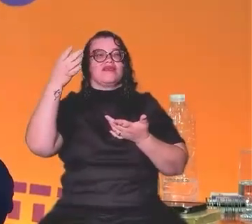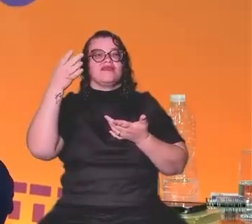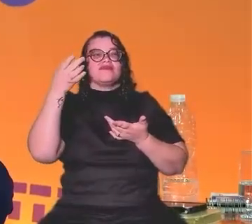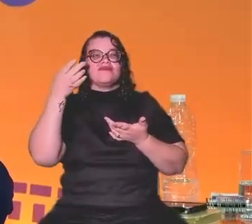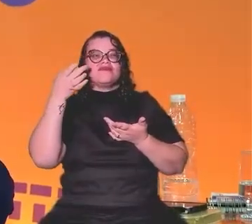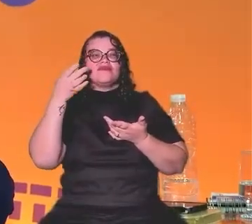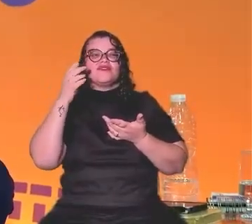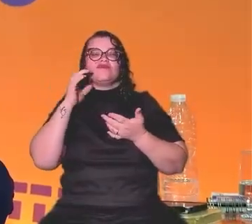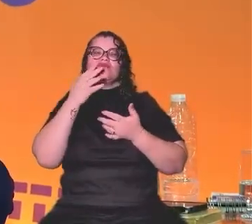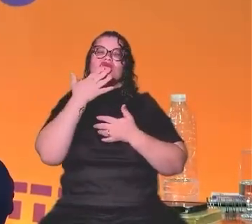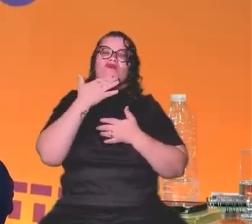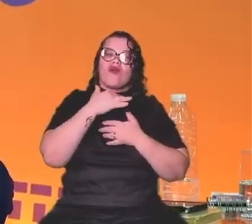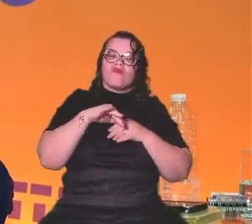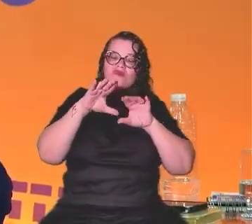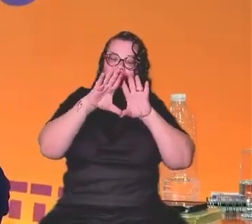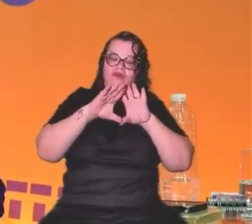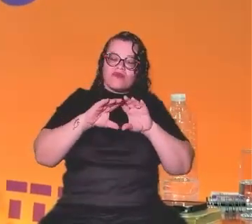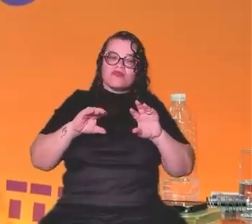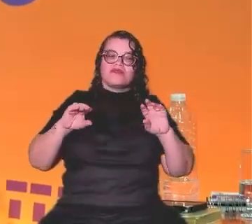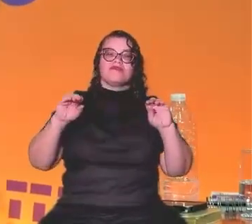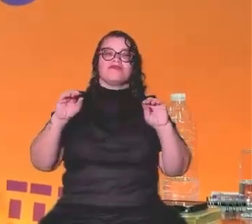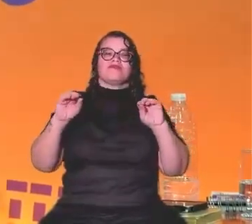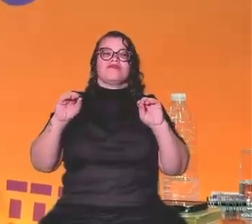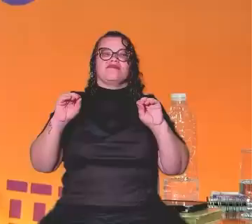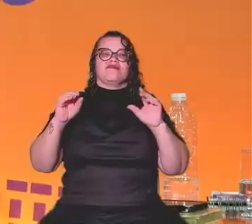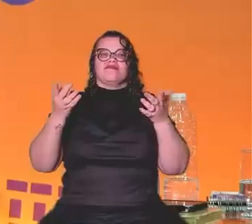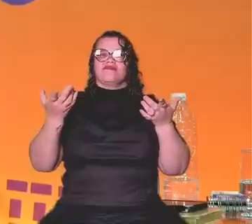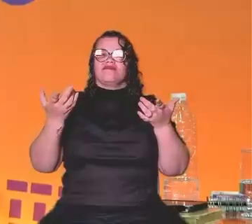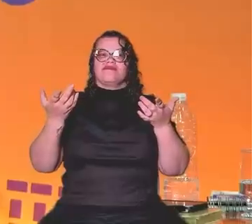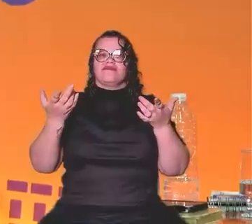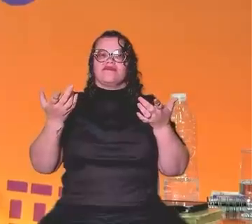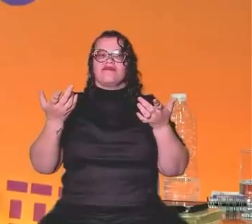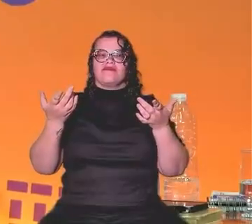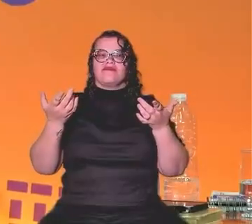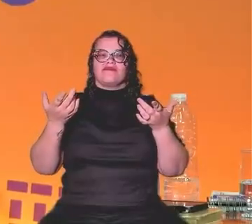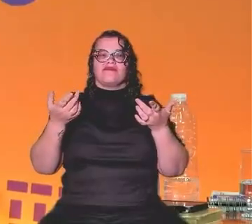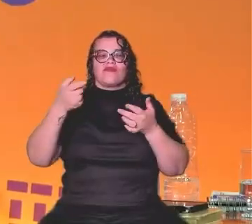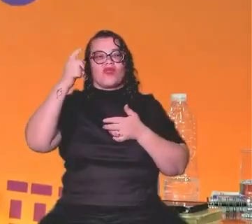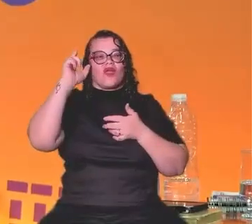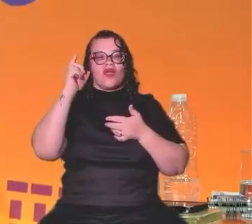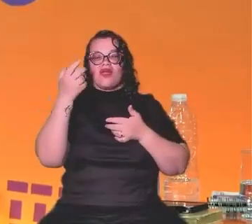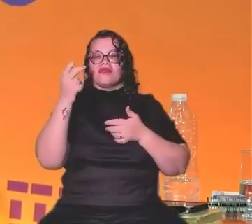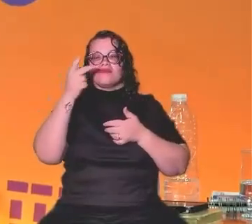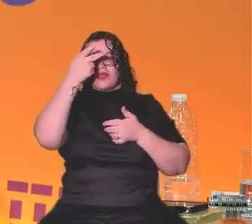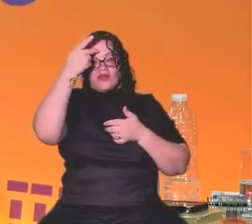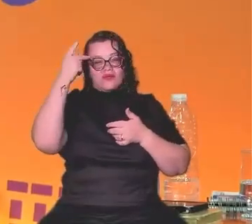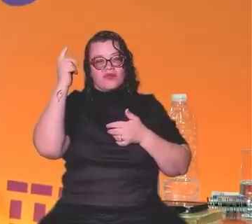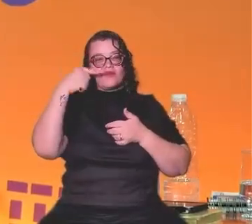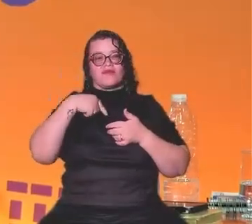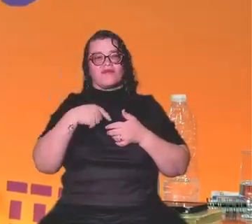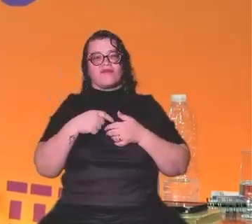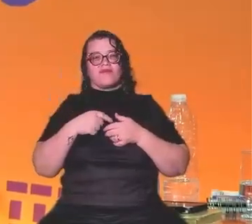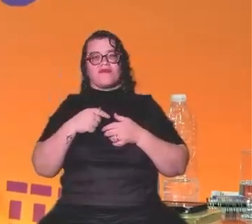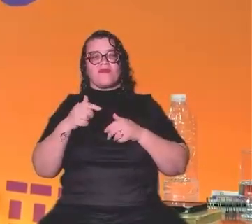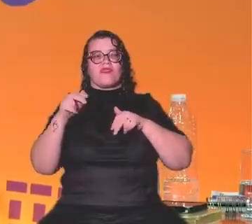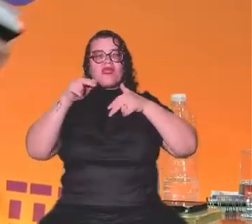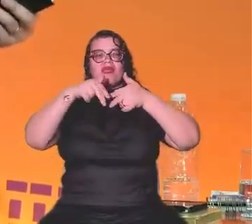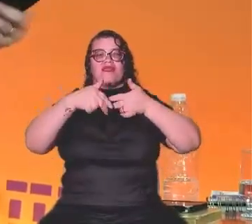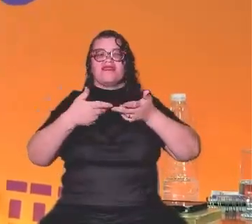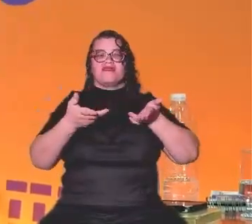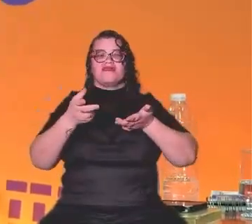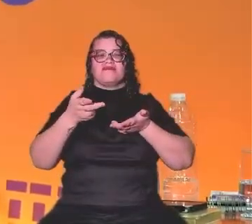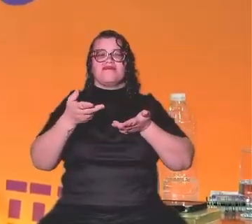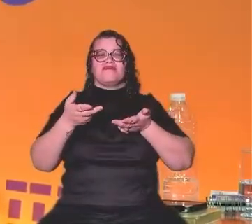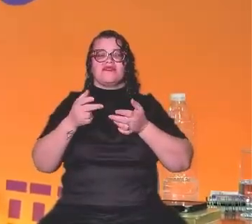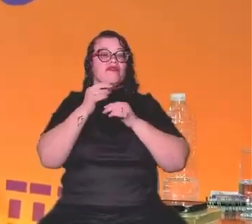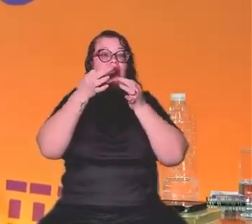ontem a pessoa, quando falou comigo, ela não tinha a mínima... Assim, ela não falou com maldade, mas falou, aquele que mais dá trabalho para a gente